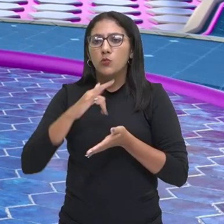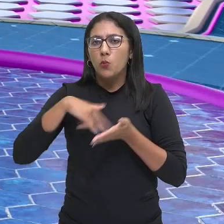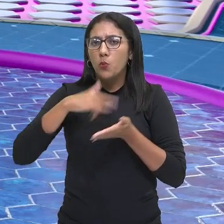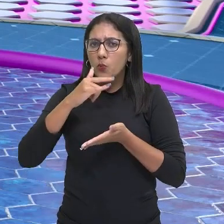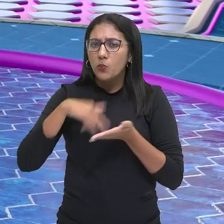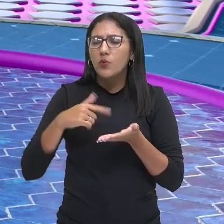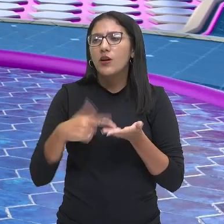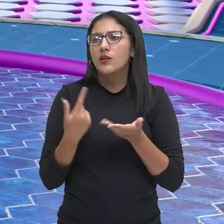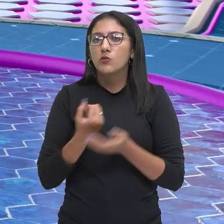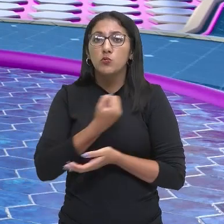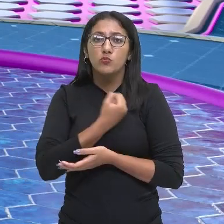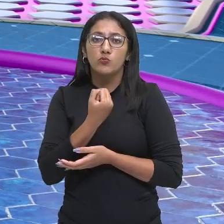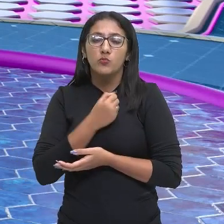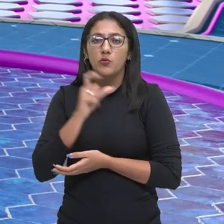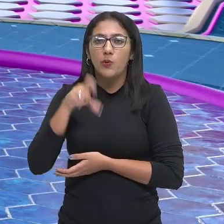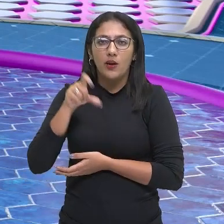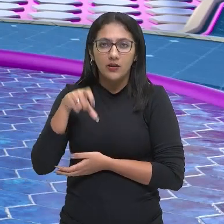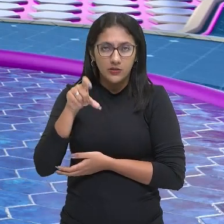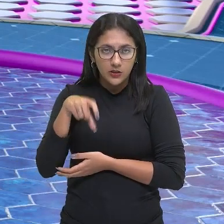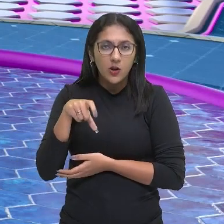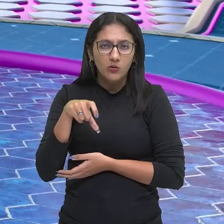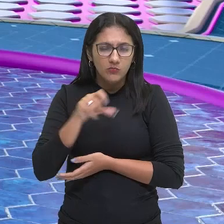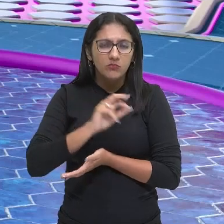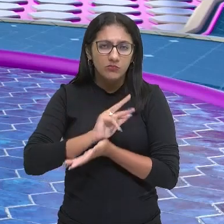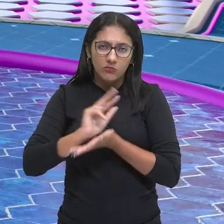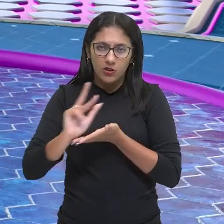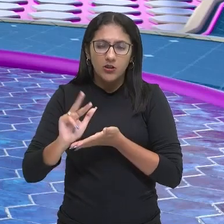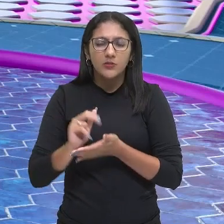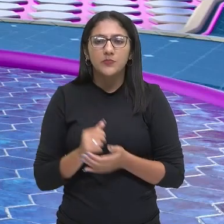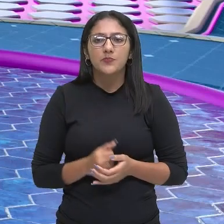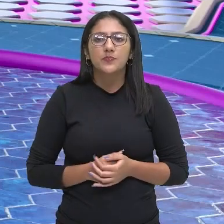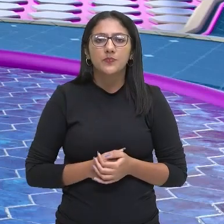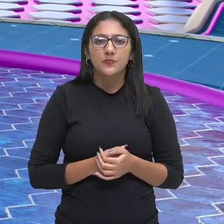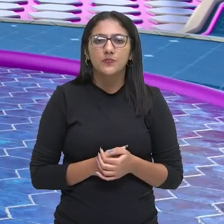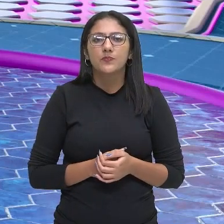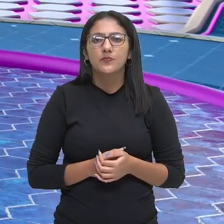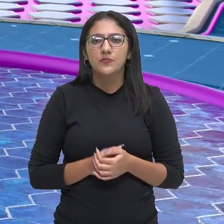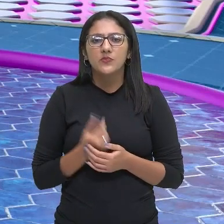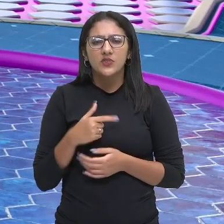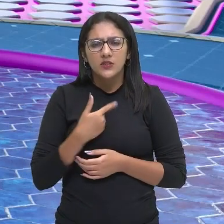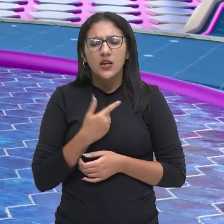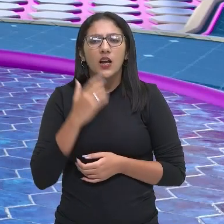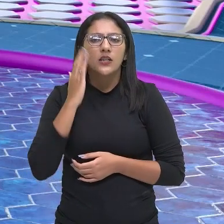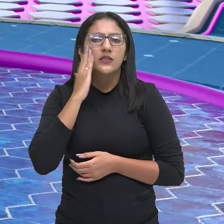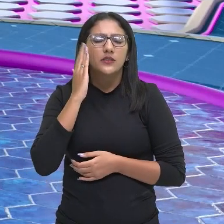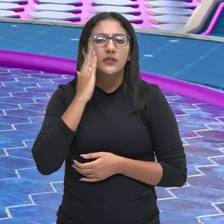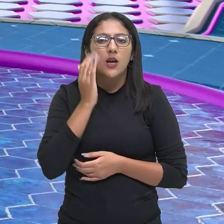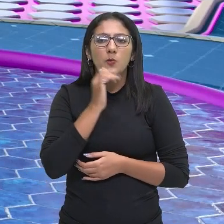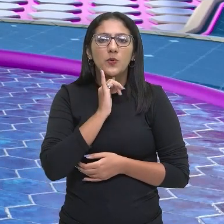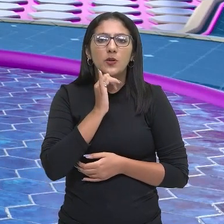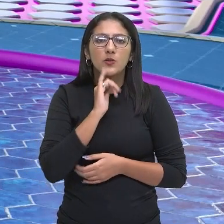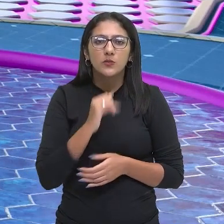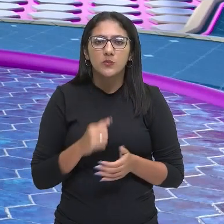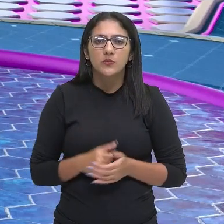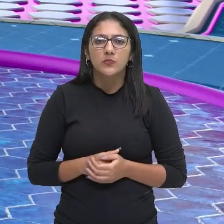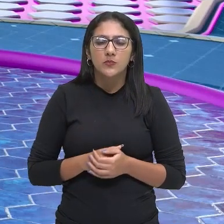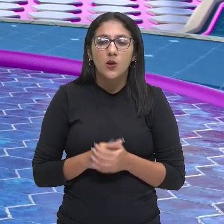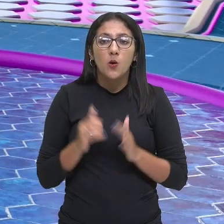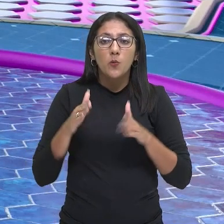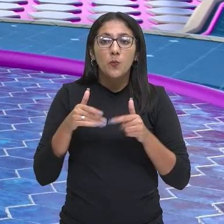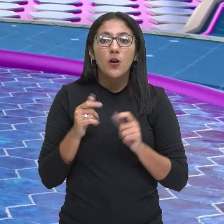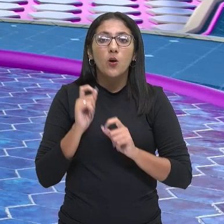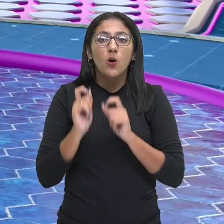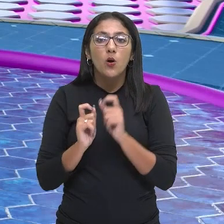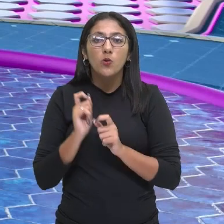de cartão de crédito, etc. Não é por acaso que o melhor é sempre criar